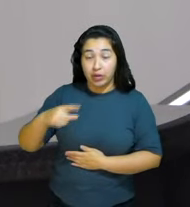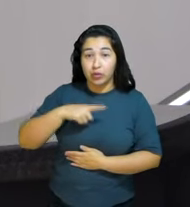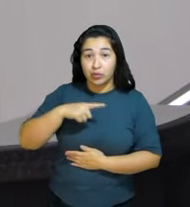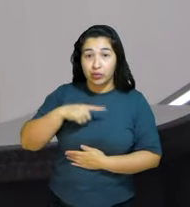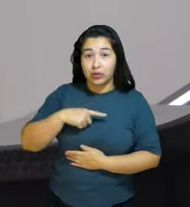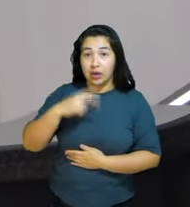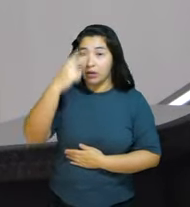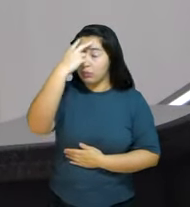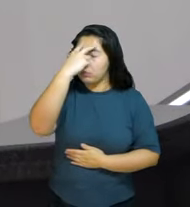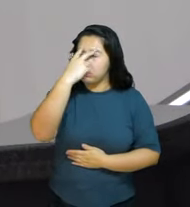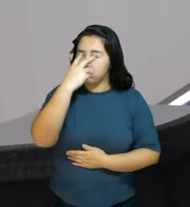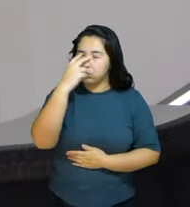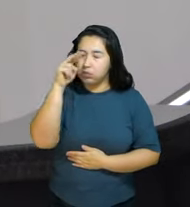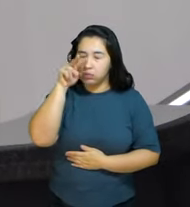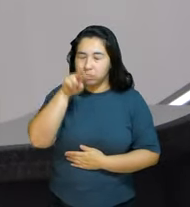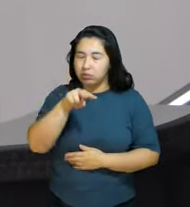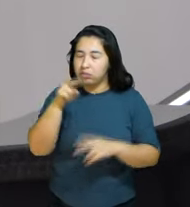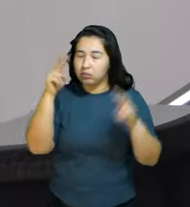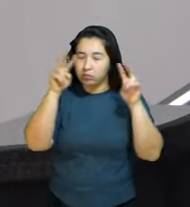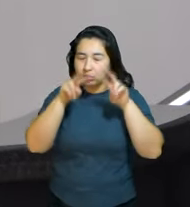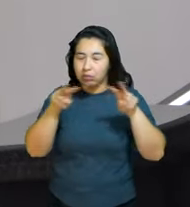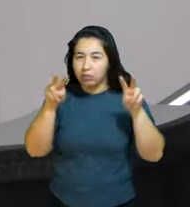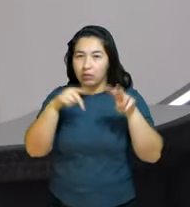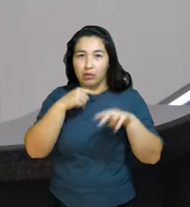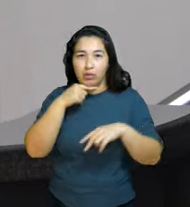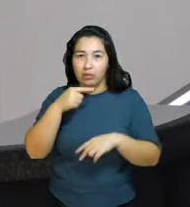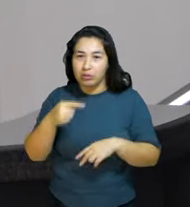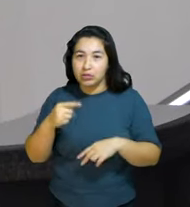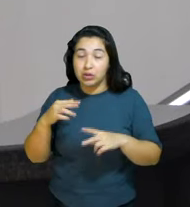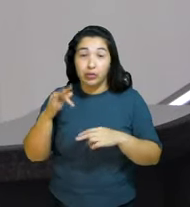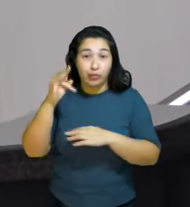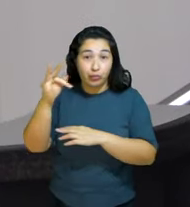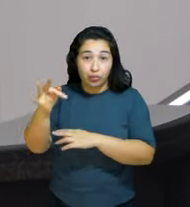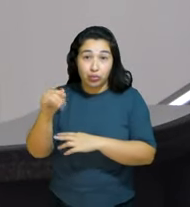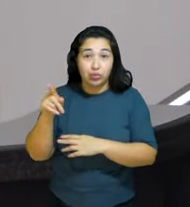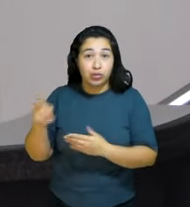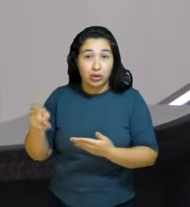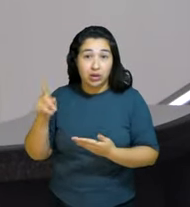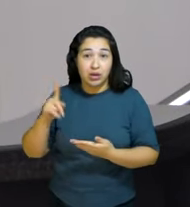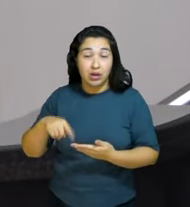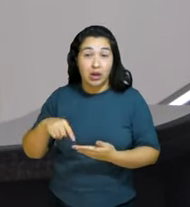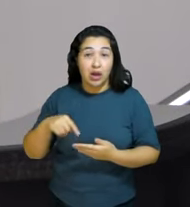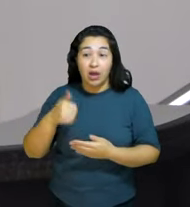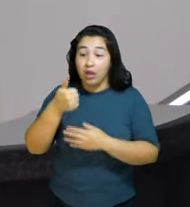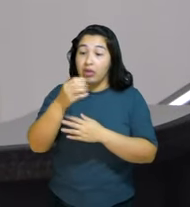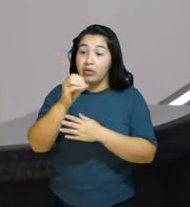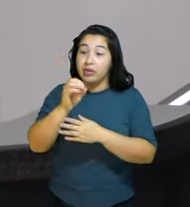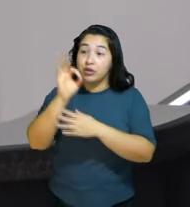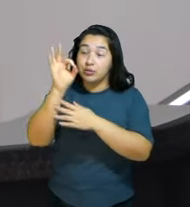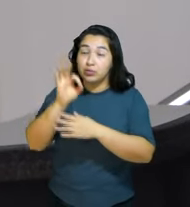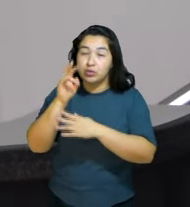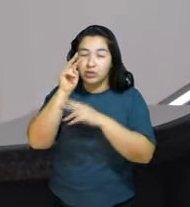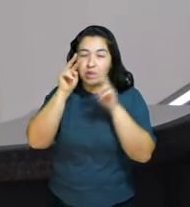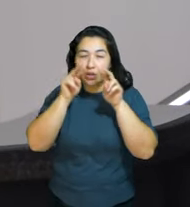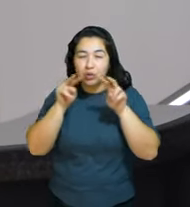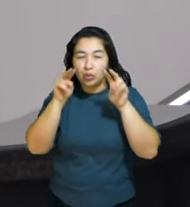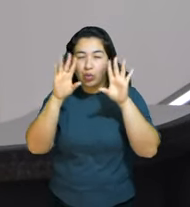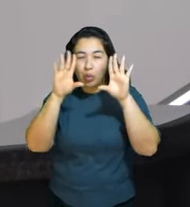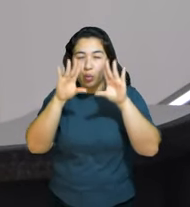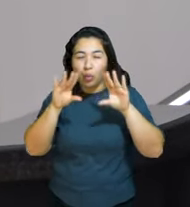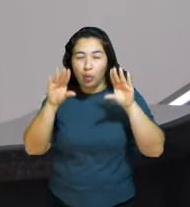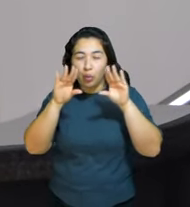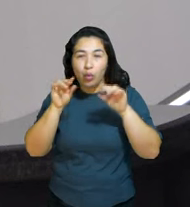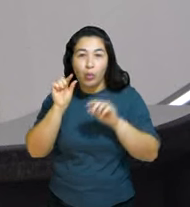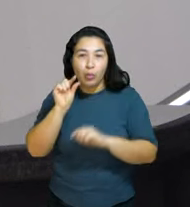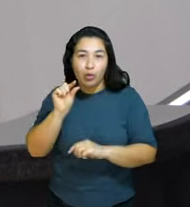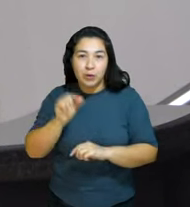visual, espero que seja um futuro para atleta, talvez, ele tem 10% de visão. E a gente, como eu disse, a gente vive